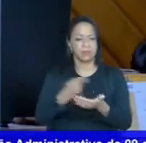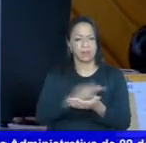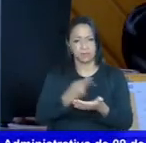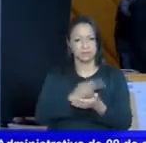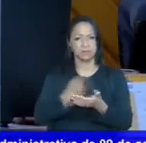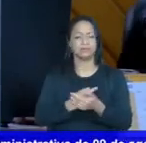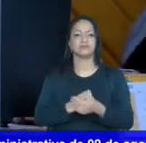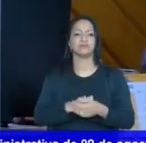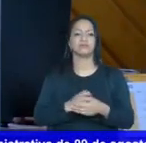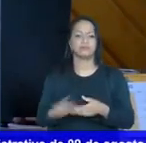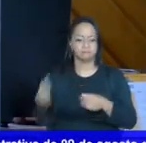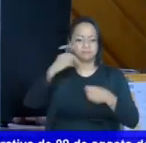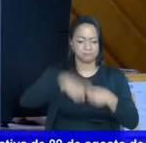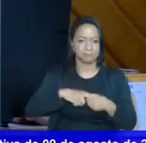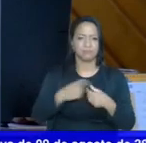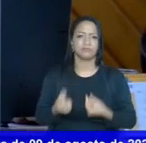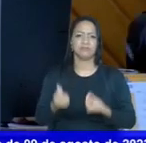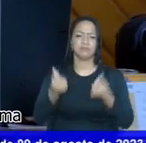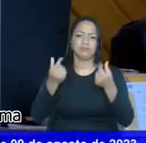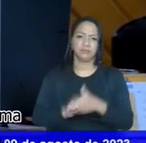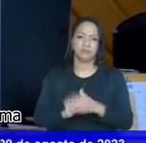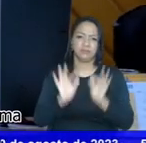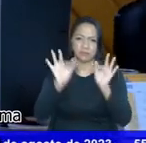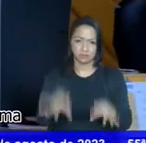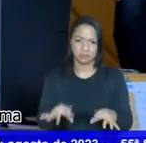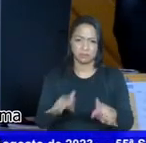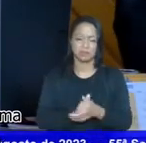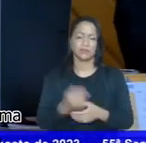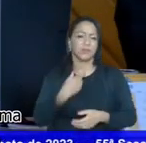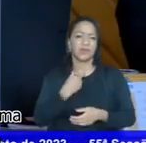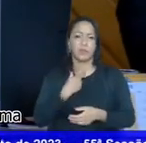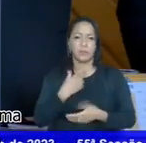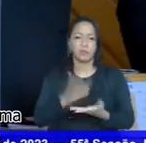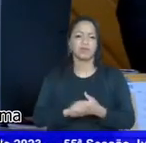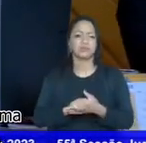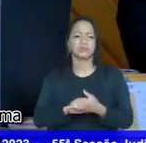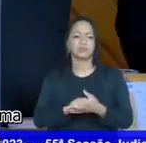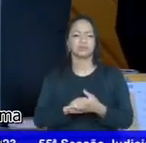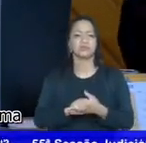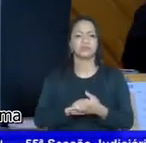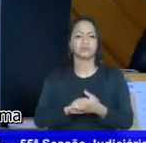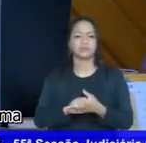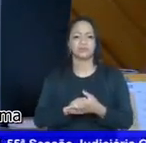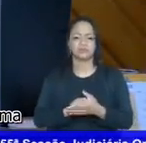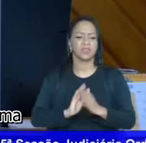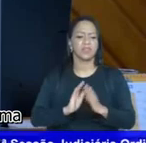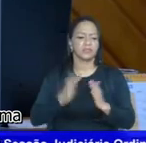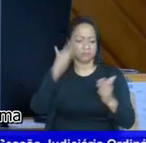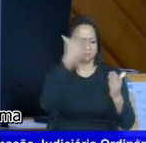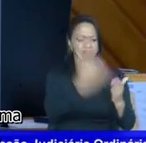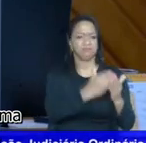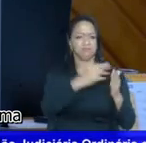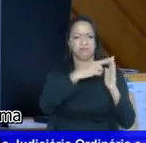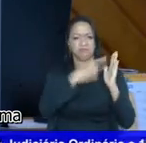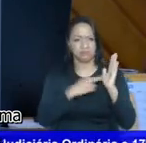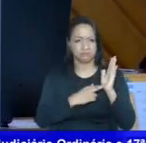gera o dever de devolução do valor. Por fim, não se pode relativizar a aplicação da norma sob a afirmação